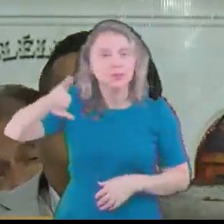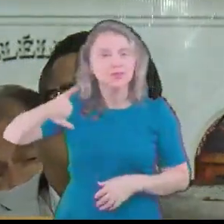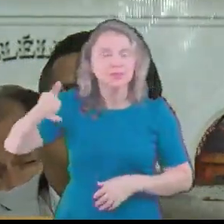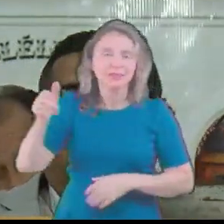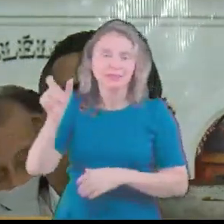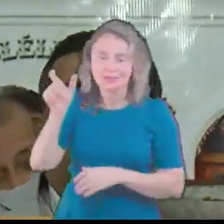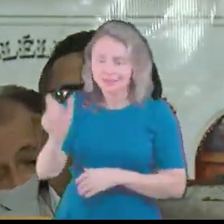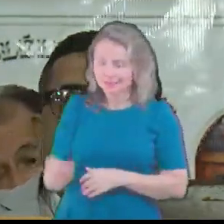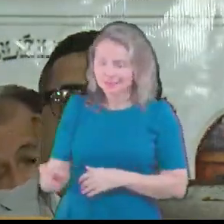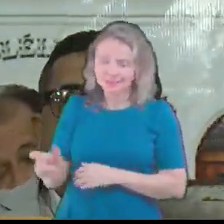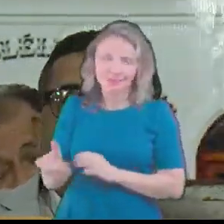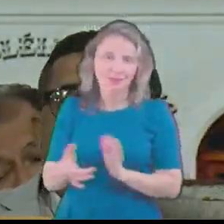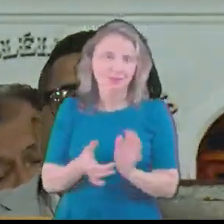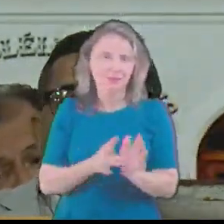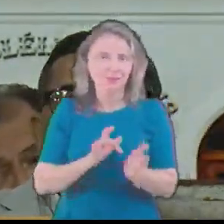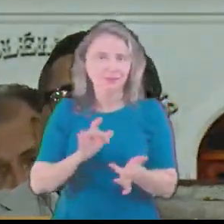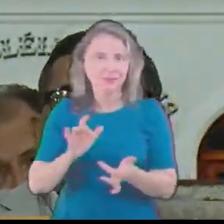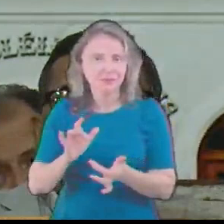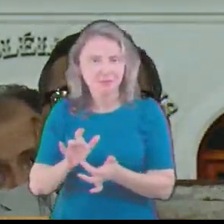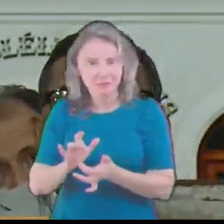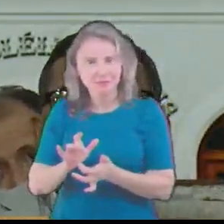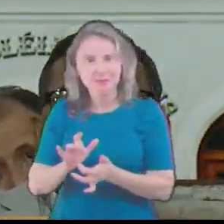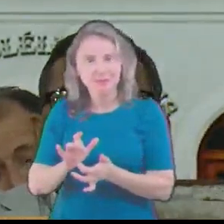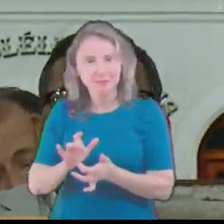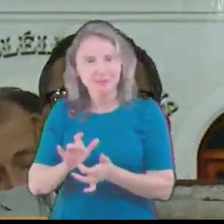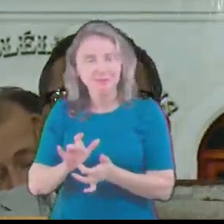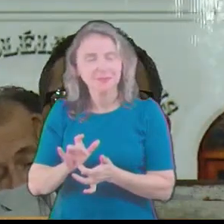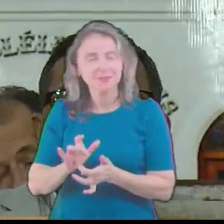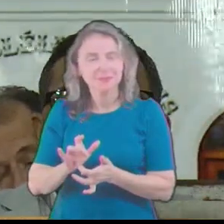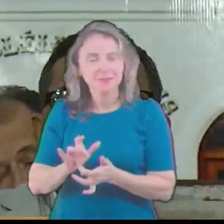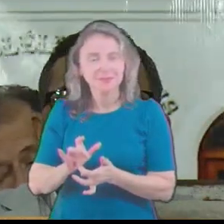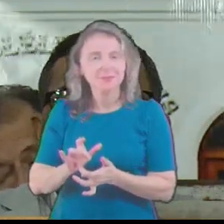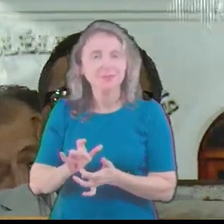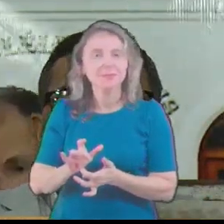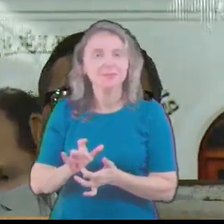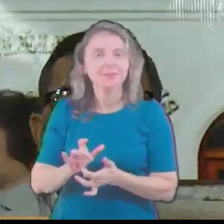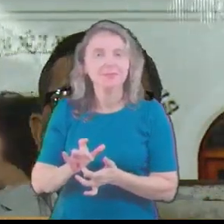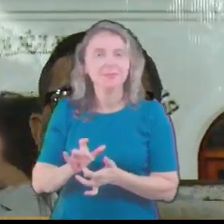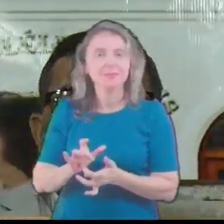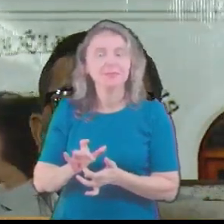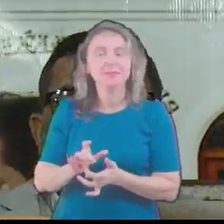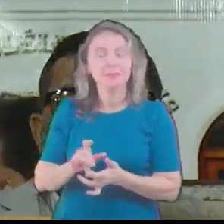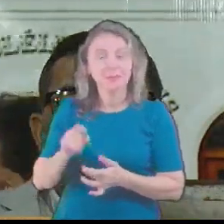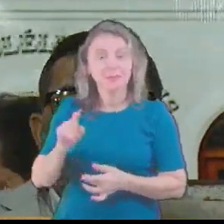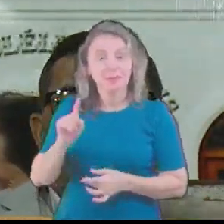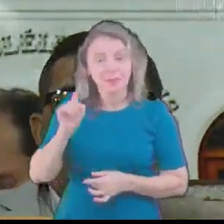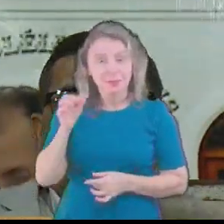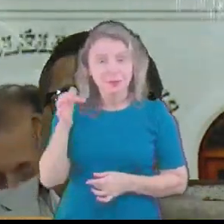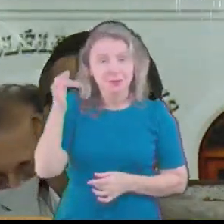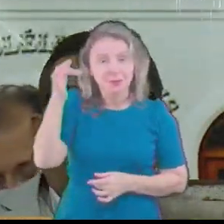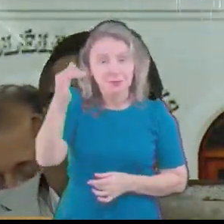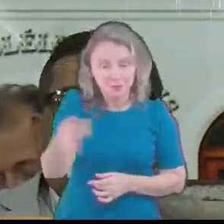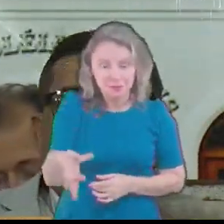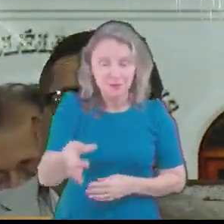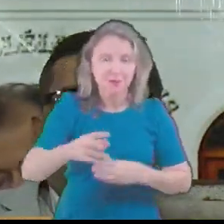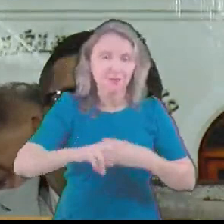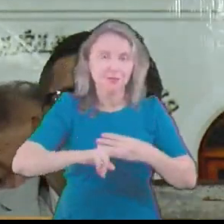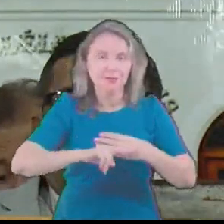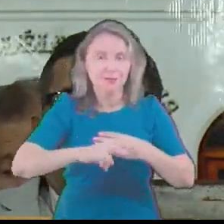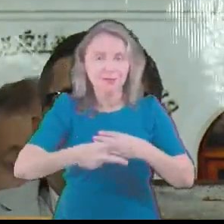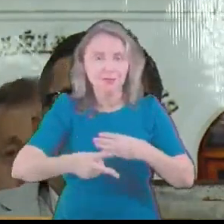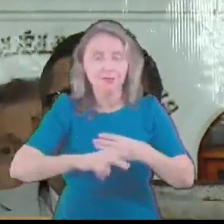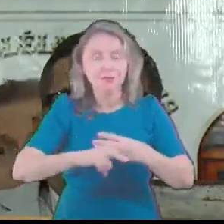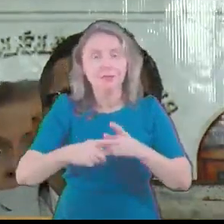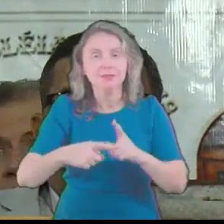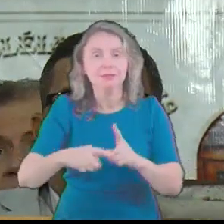Jesus, ela vai receber muito em troca daquilo ali. Ela vai receber o